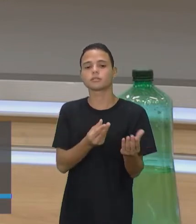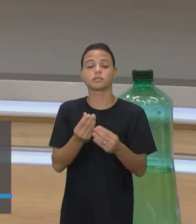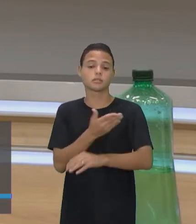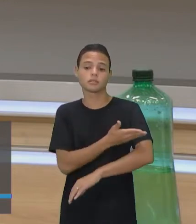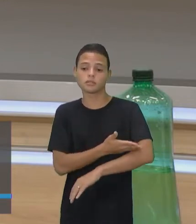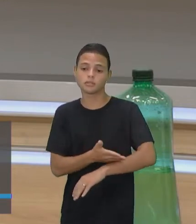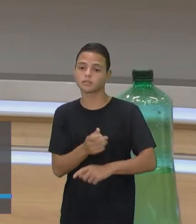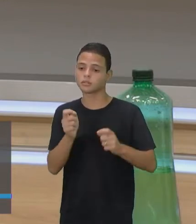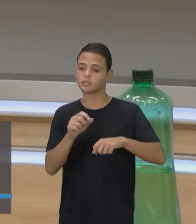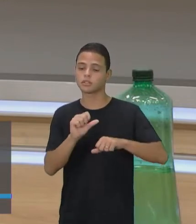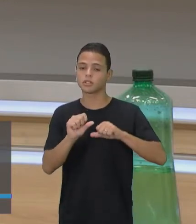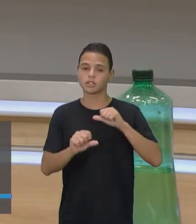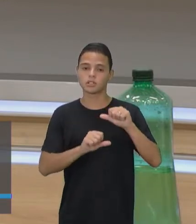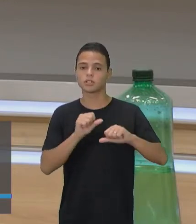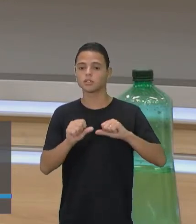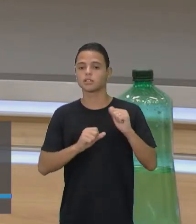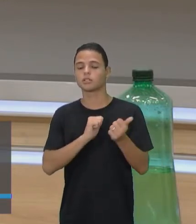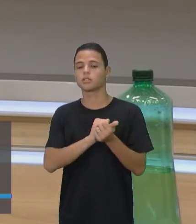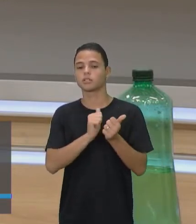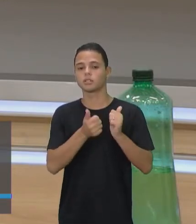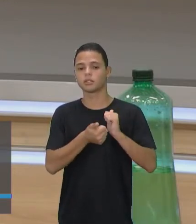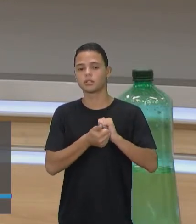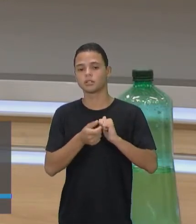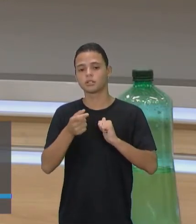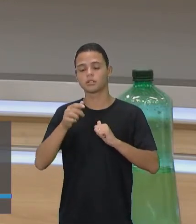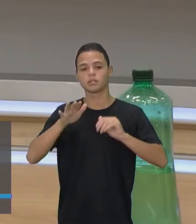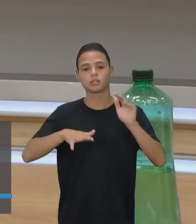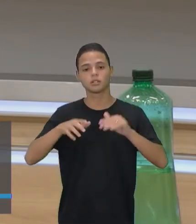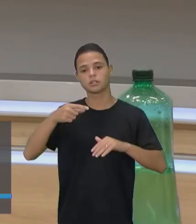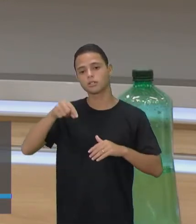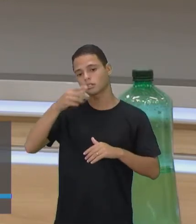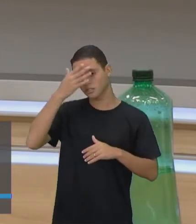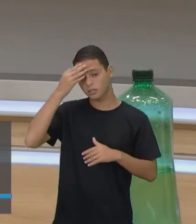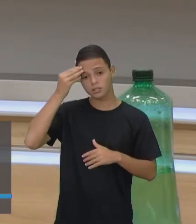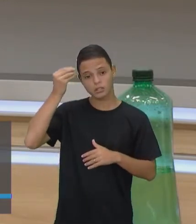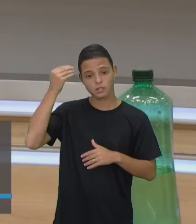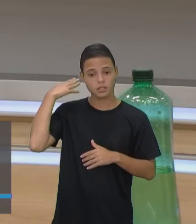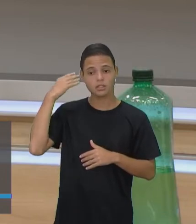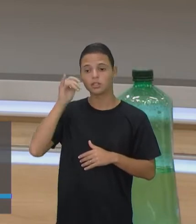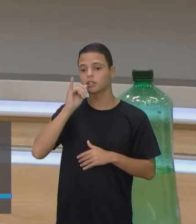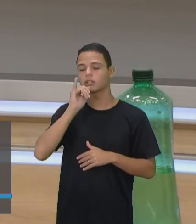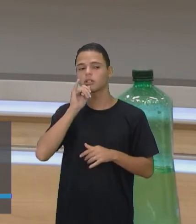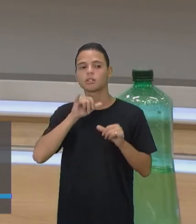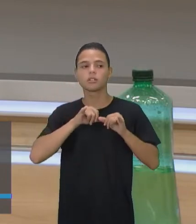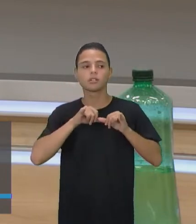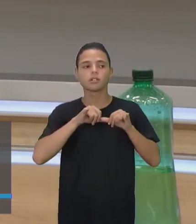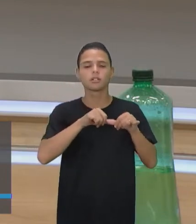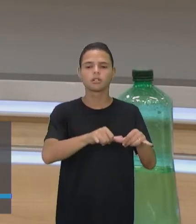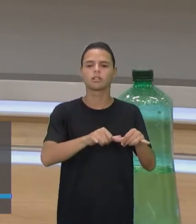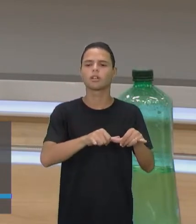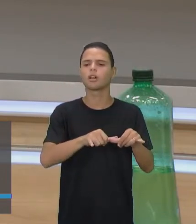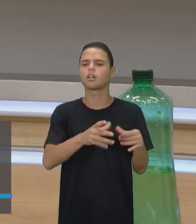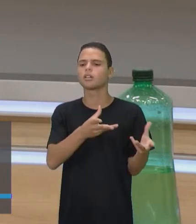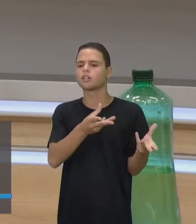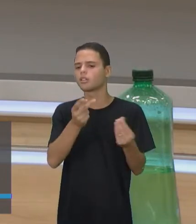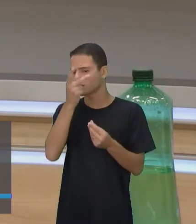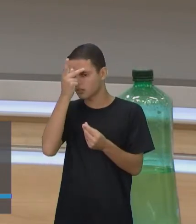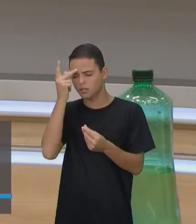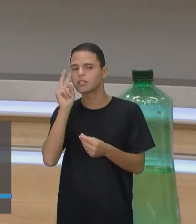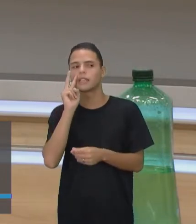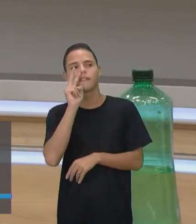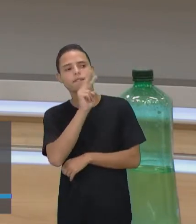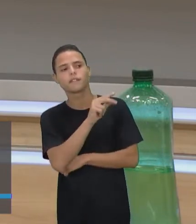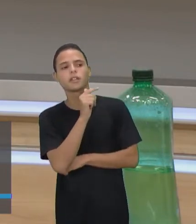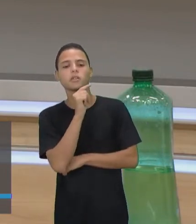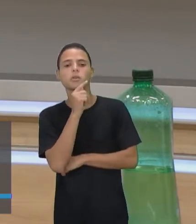gente pode mudar no nosso dia a dia que a gente esquece. Como, por exemplo, indo até para o mercado mesmo. Quantas pessoas que você vê no mercado, ou você